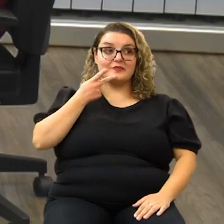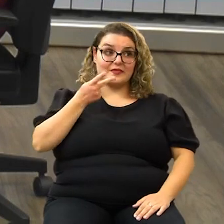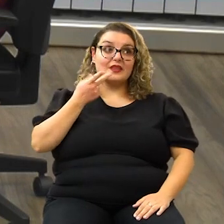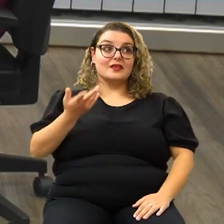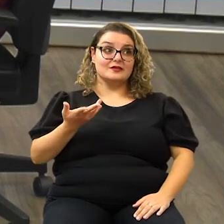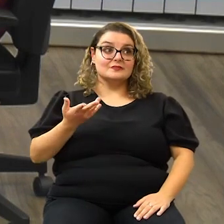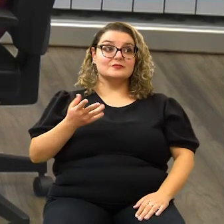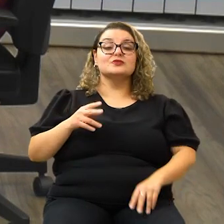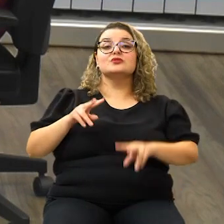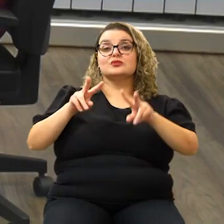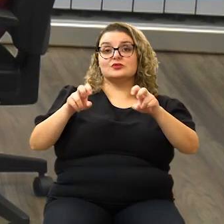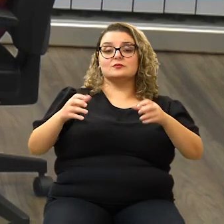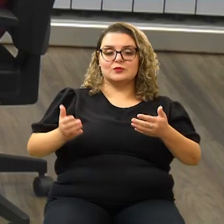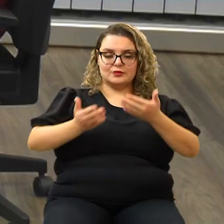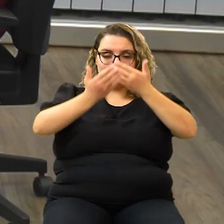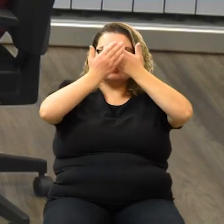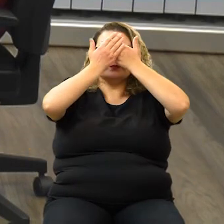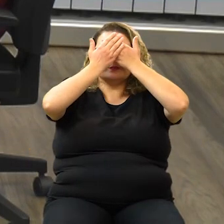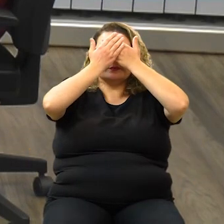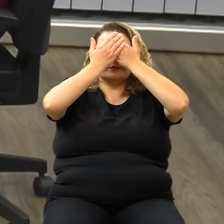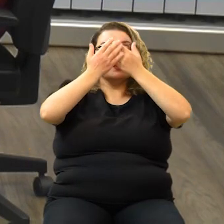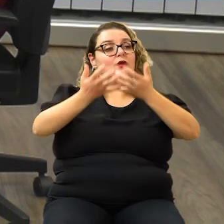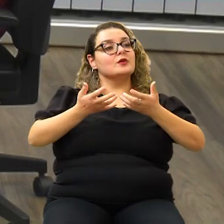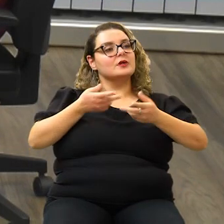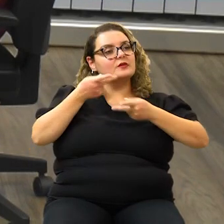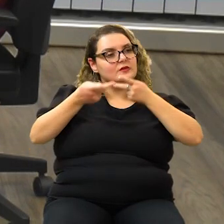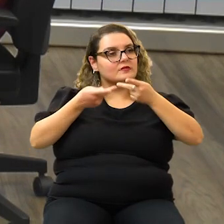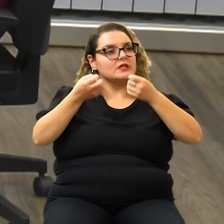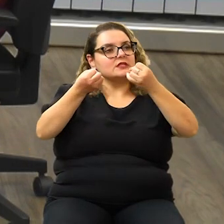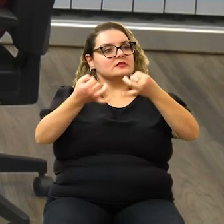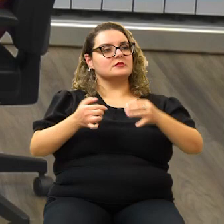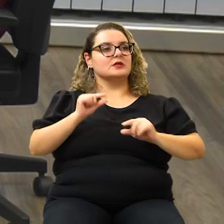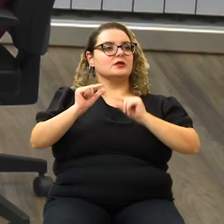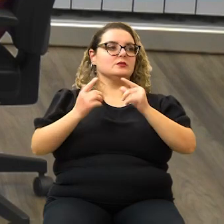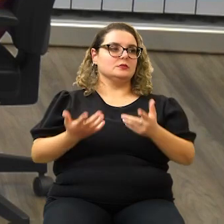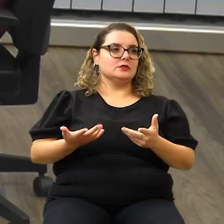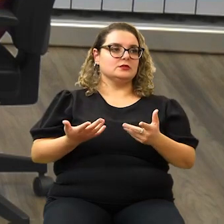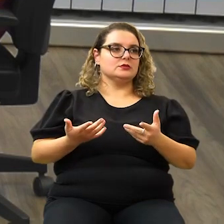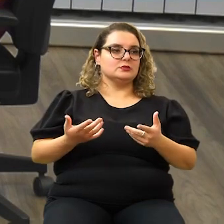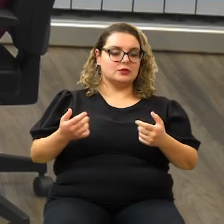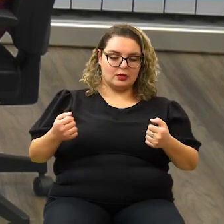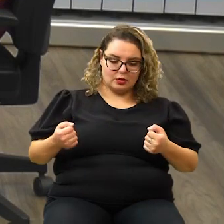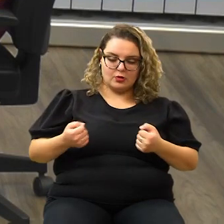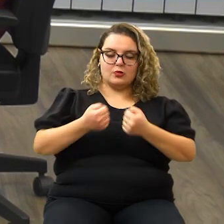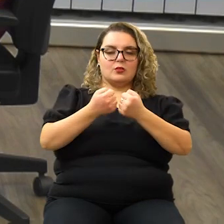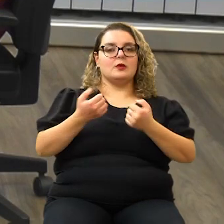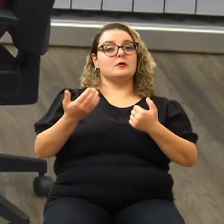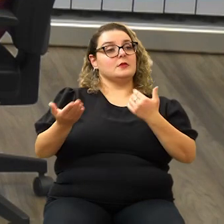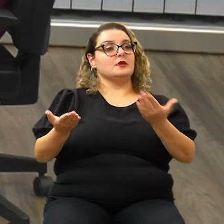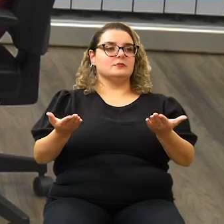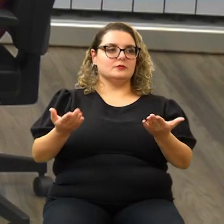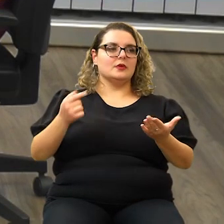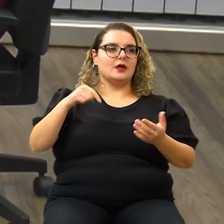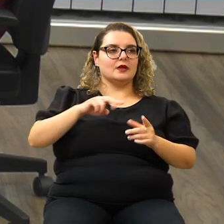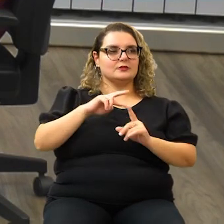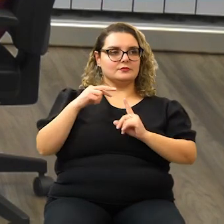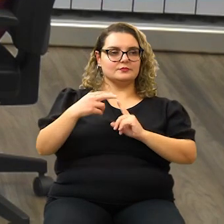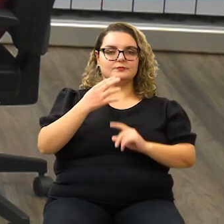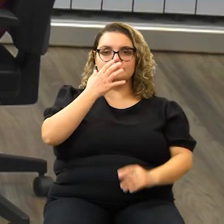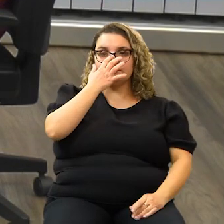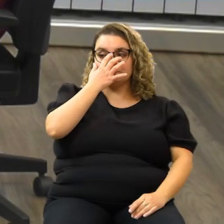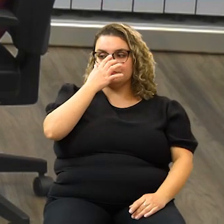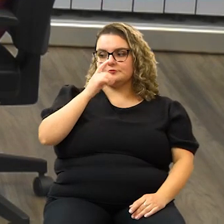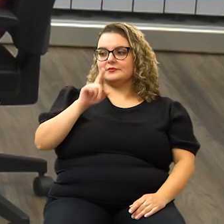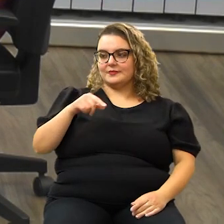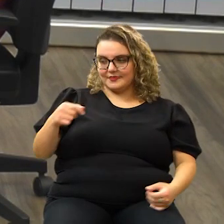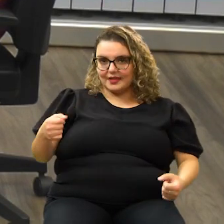falado muito sobre essa questão do negacionismo. Então, eu gostaria que você explicasse um pouquinho e conflitasse esses dois assuntos para a gente aqui no Ponto de Vista.